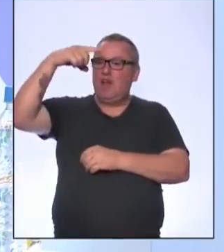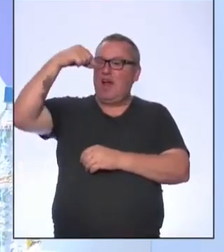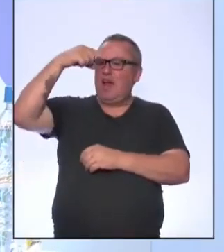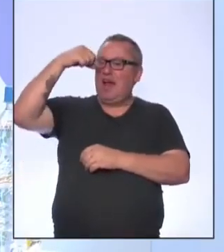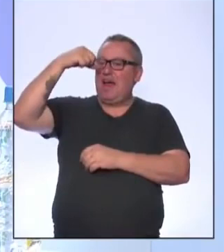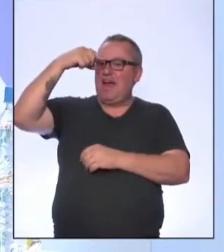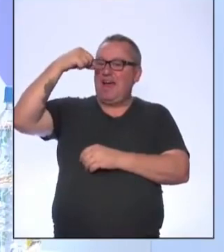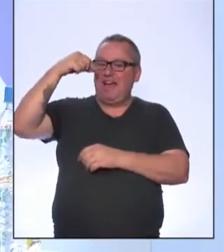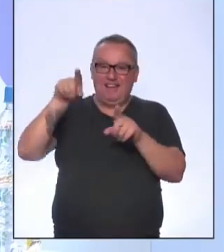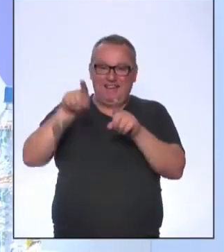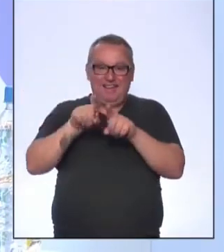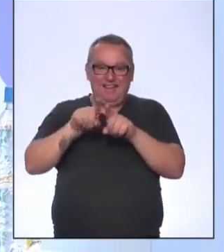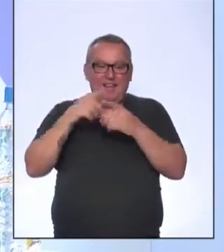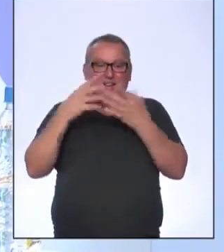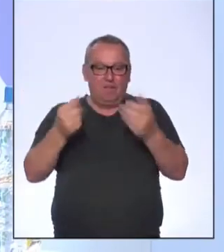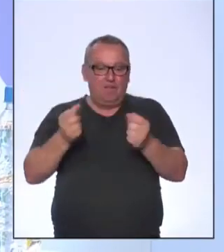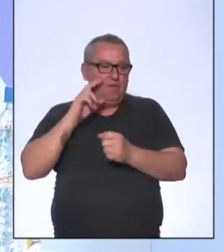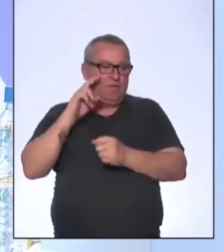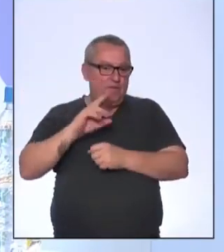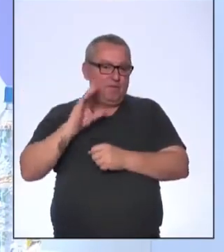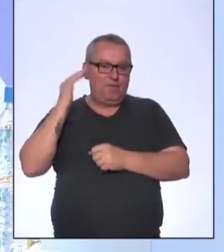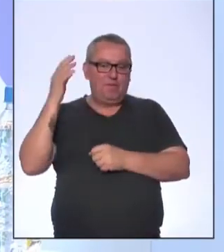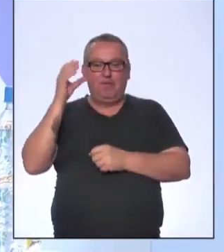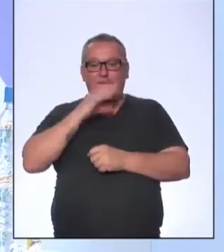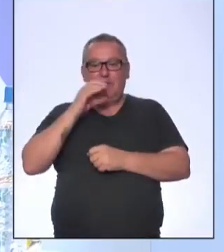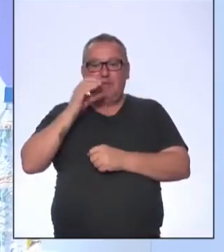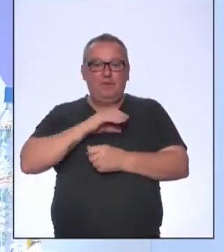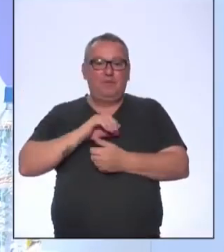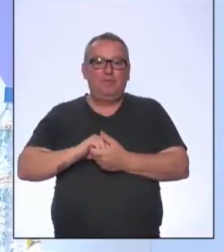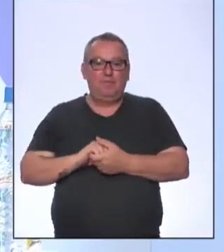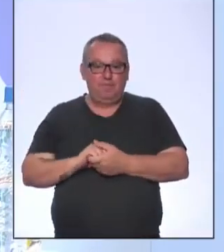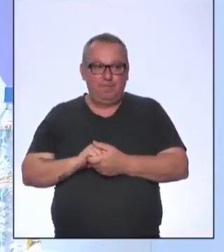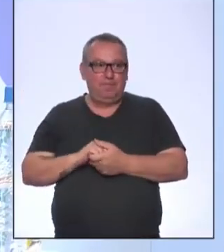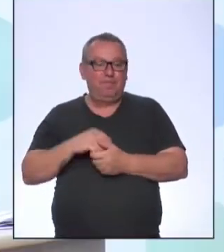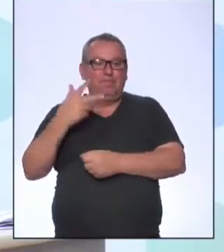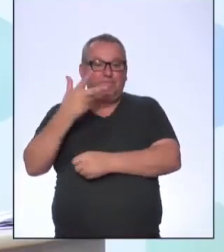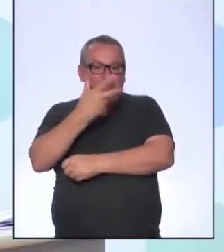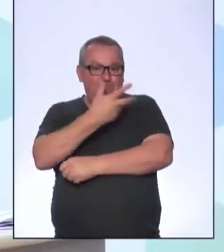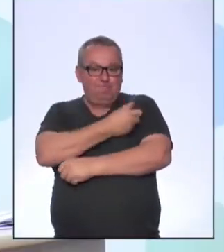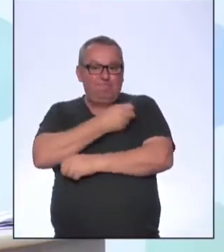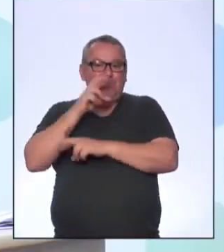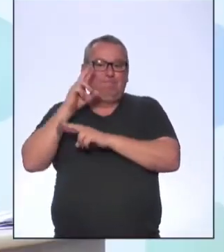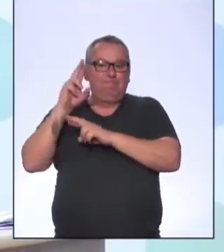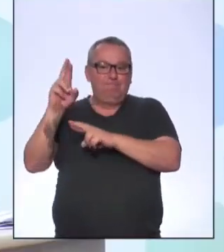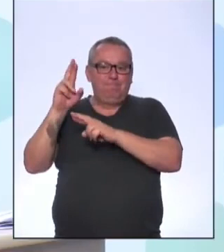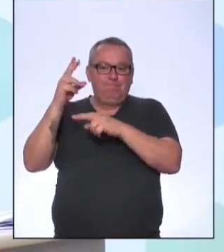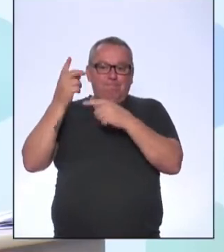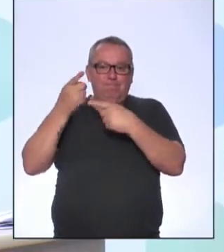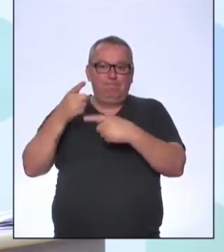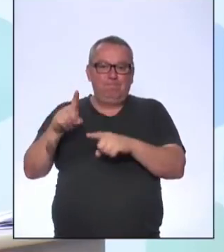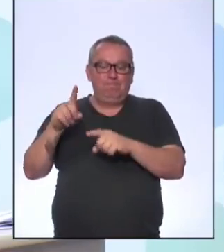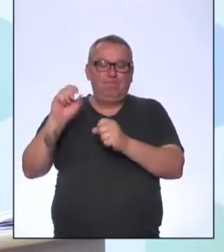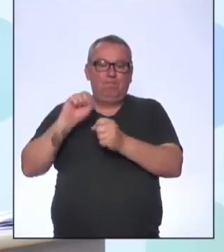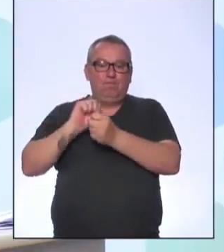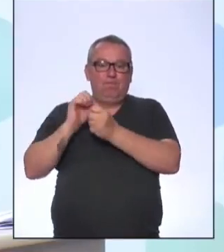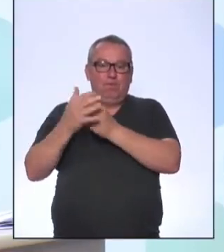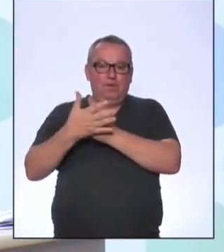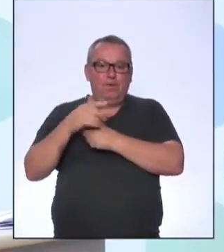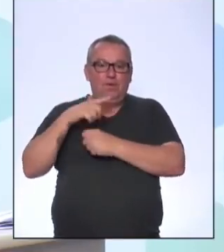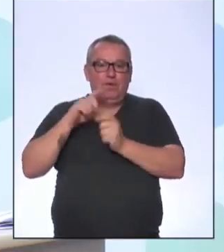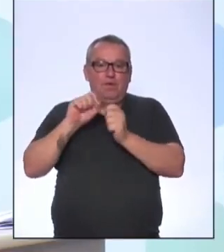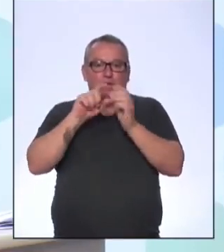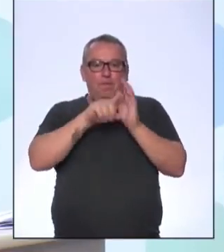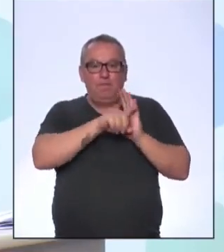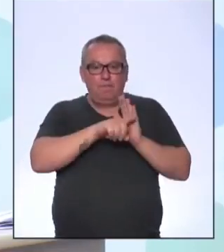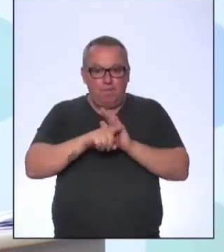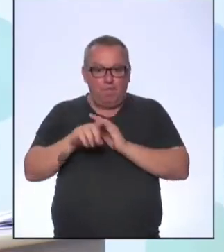que bom, vamos torcer para que ela surja logo. Torcer para que surja uma vacina contra esse vírus. Estão tendo muitas pesquisas a